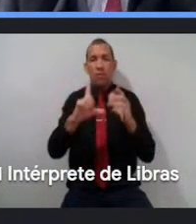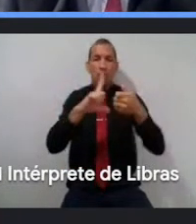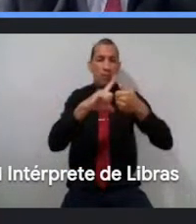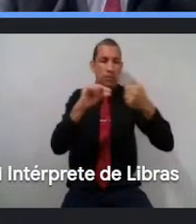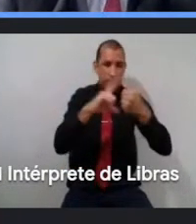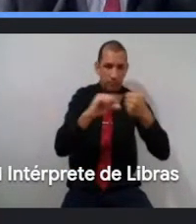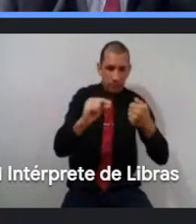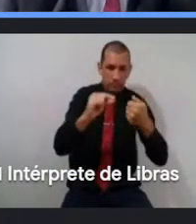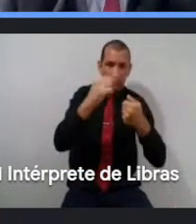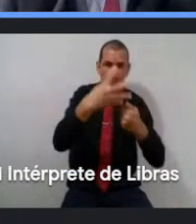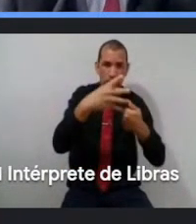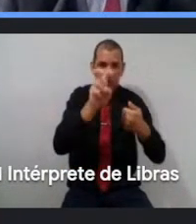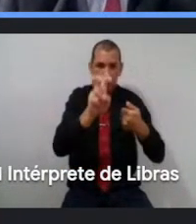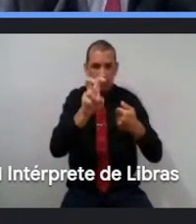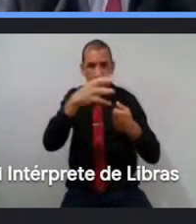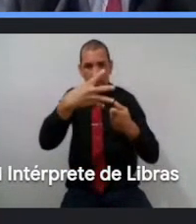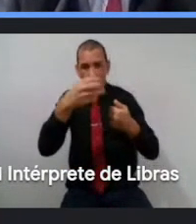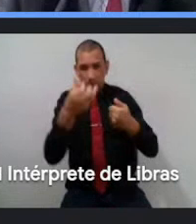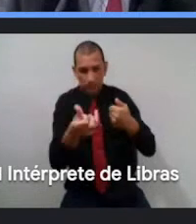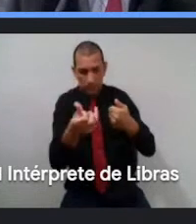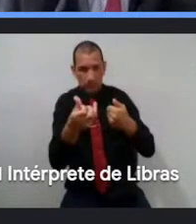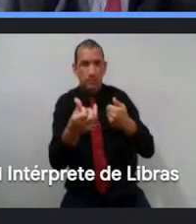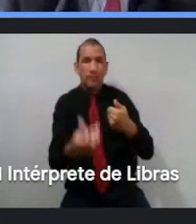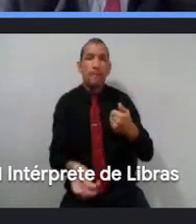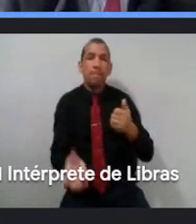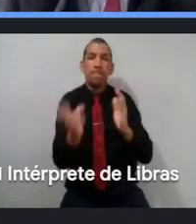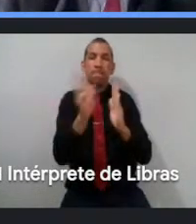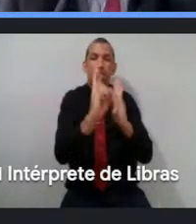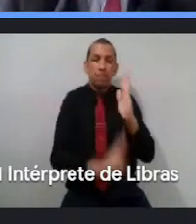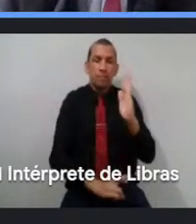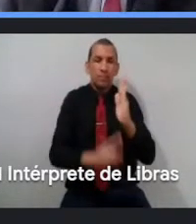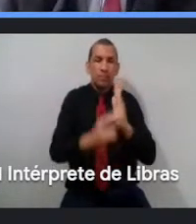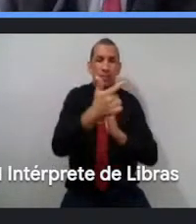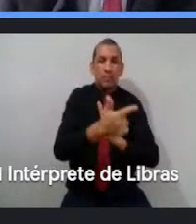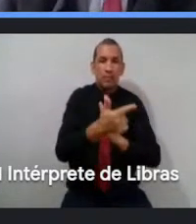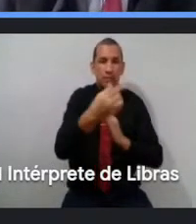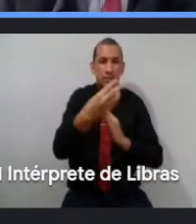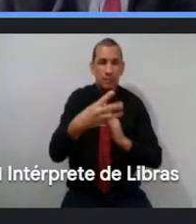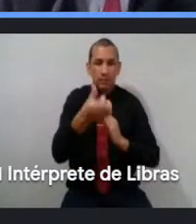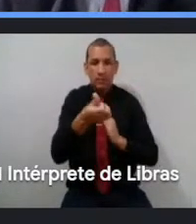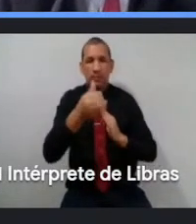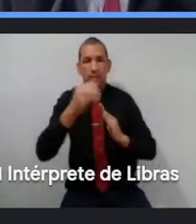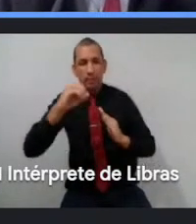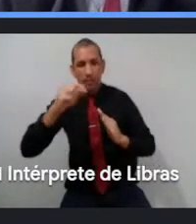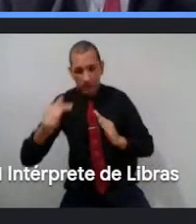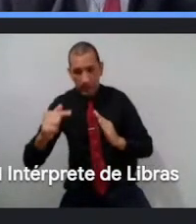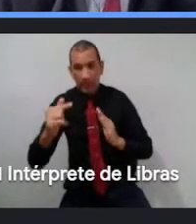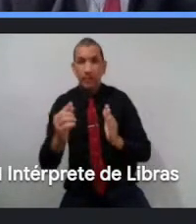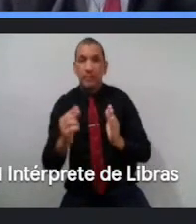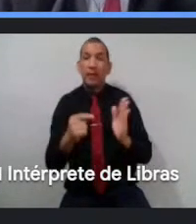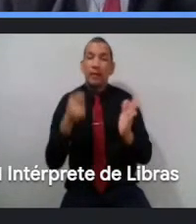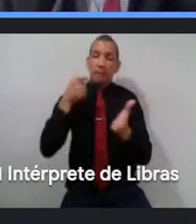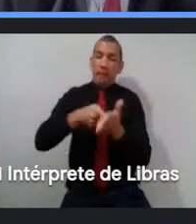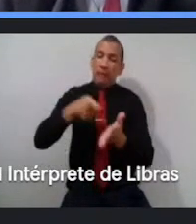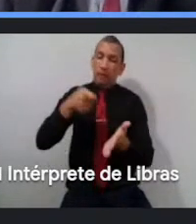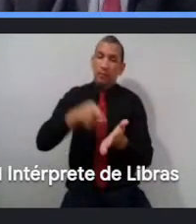Artigo 45 e 46 da resolução 23 607 torna obrigatória